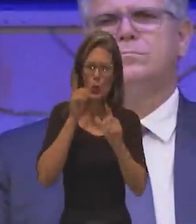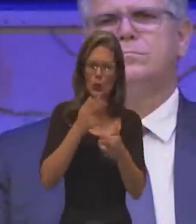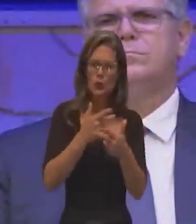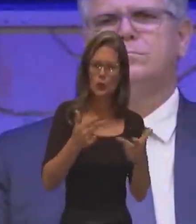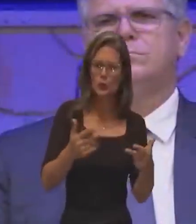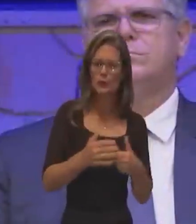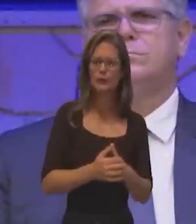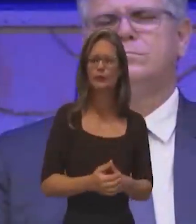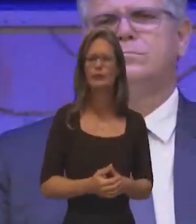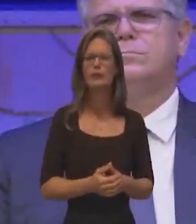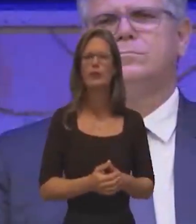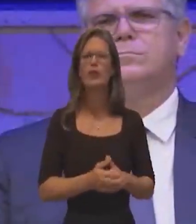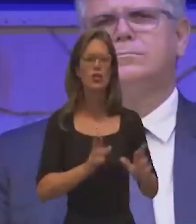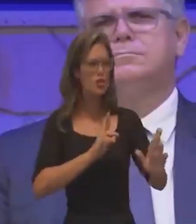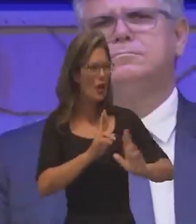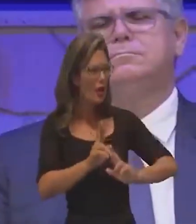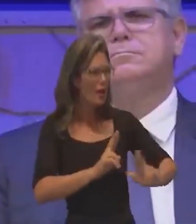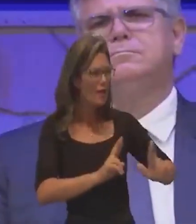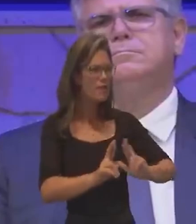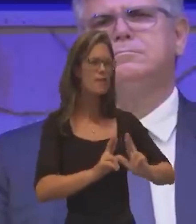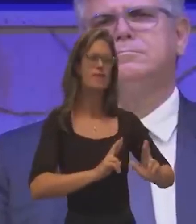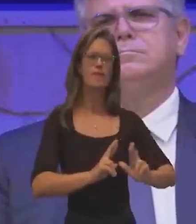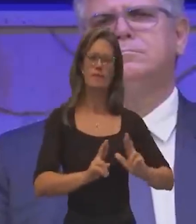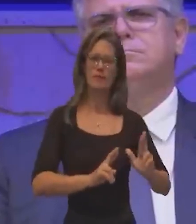nos relacionarmos.